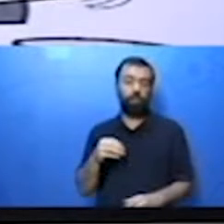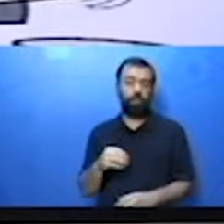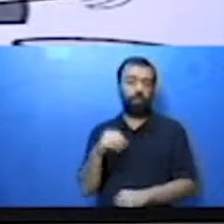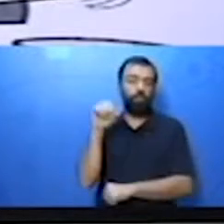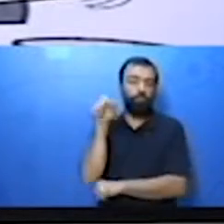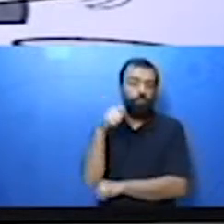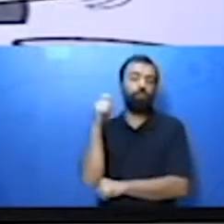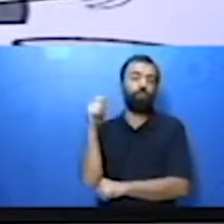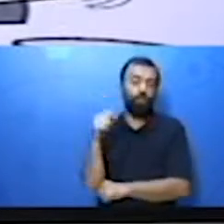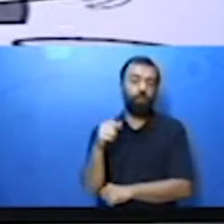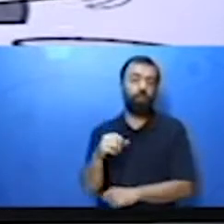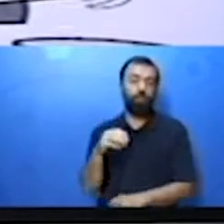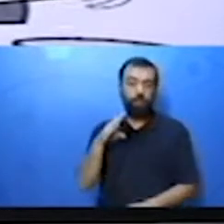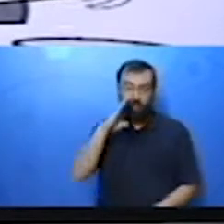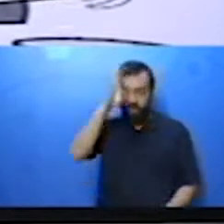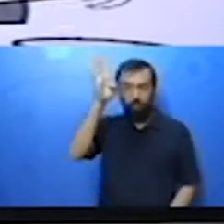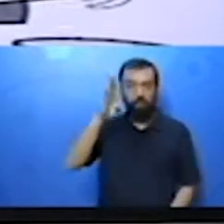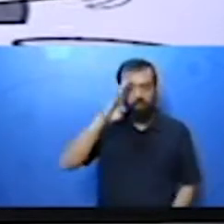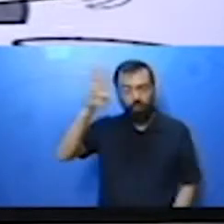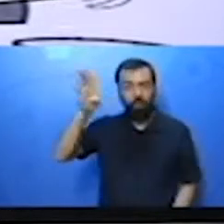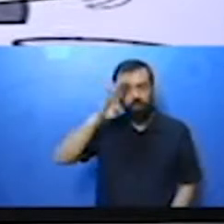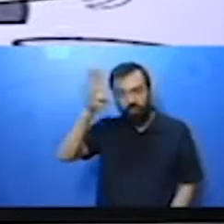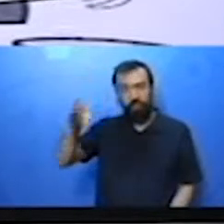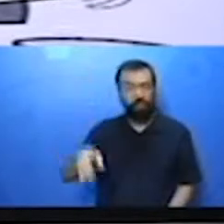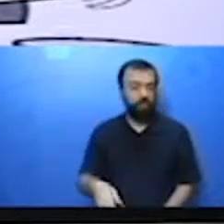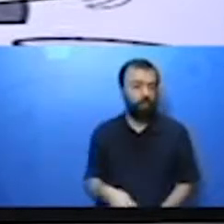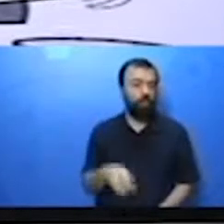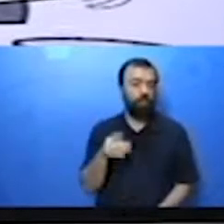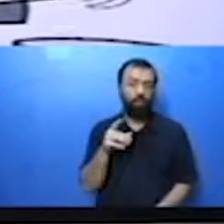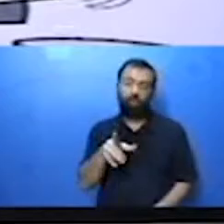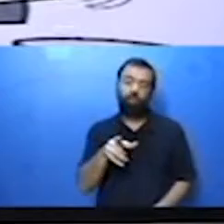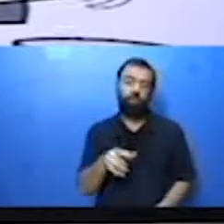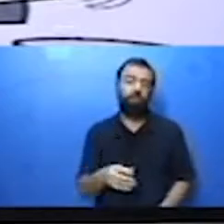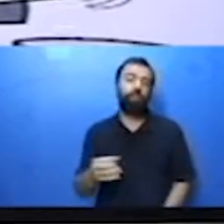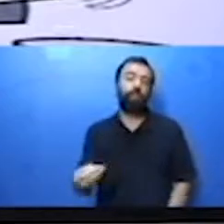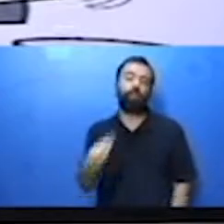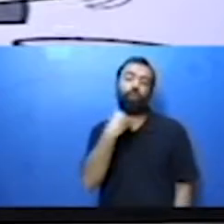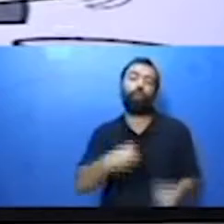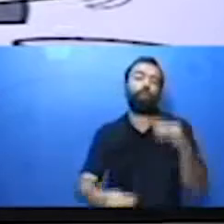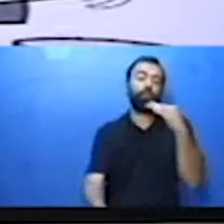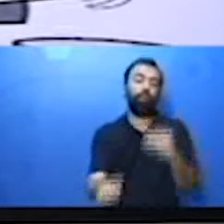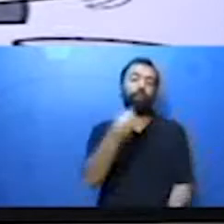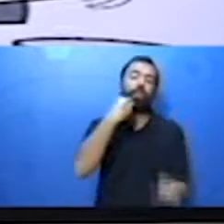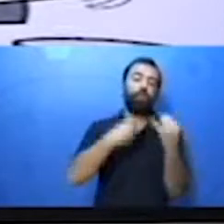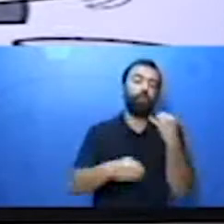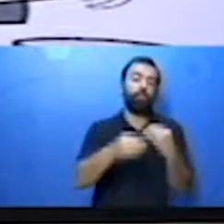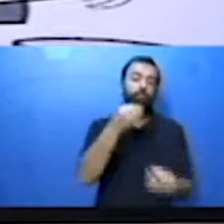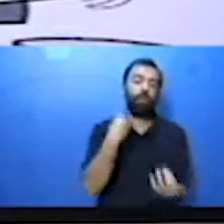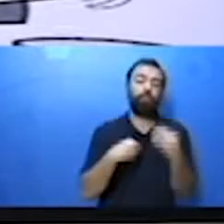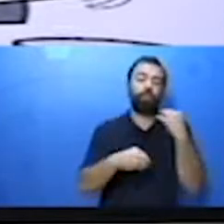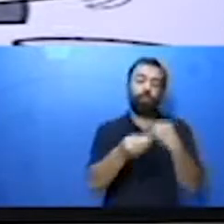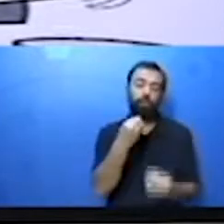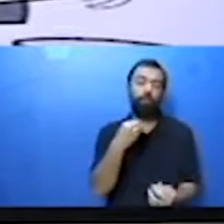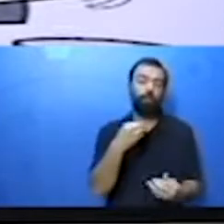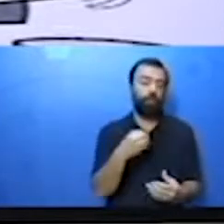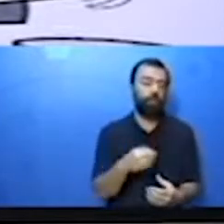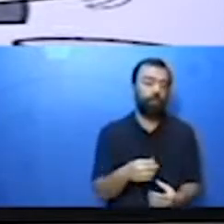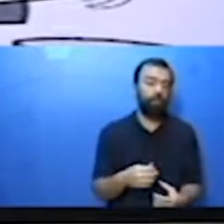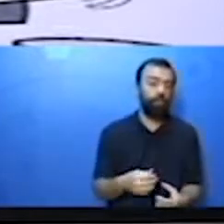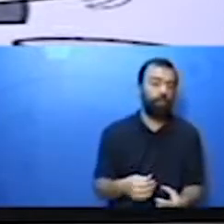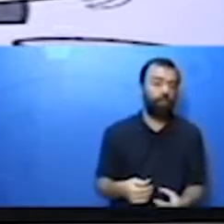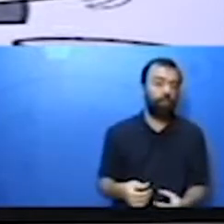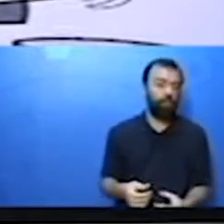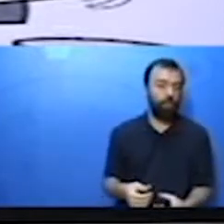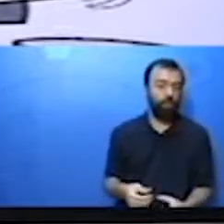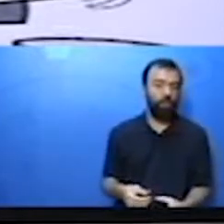é tão forte, tão aguda, e você se entope de medicamentos, de antibióticos, que